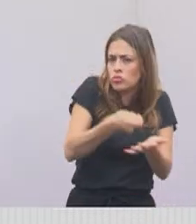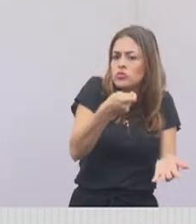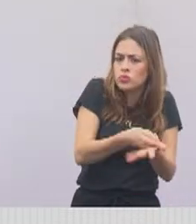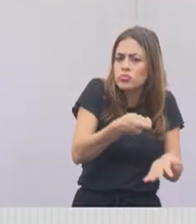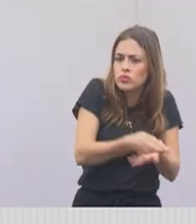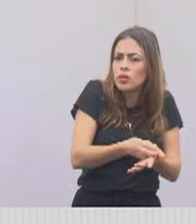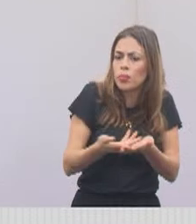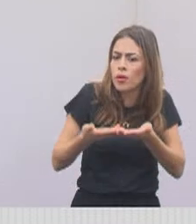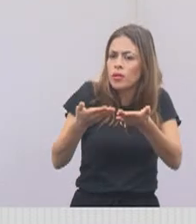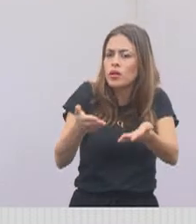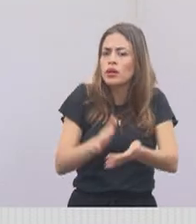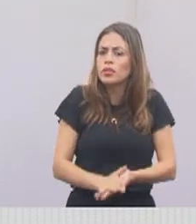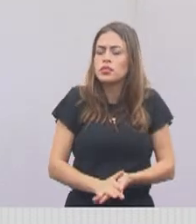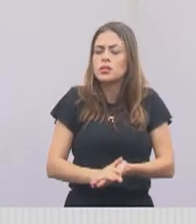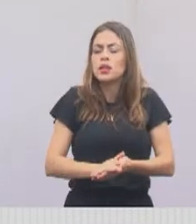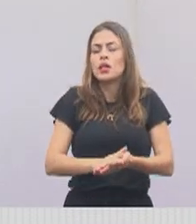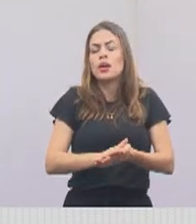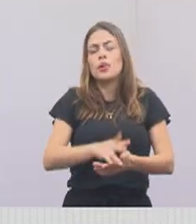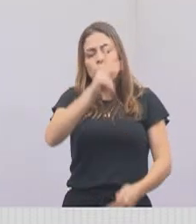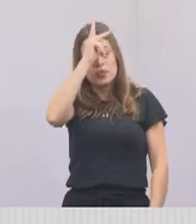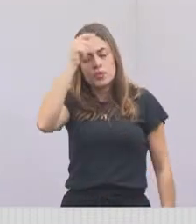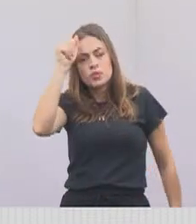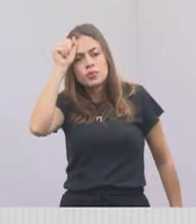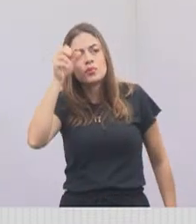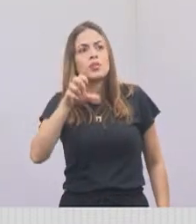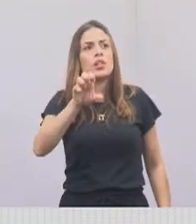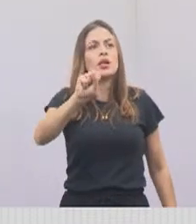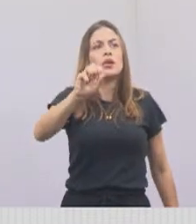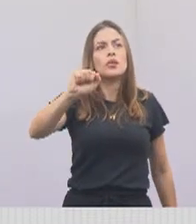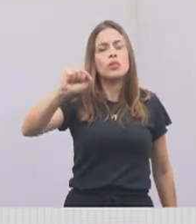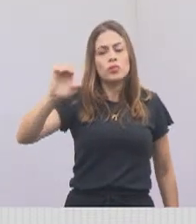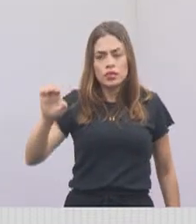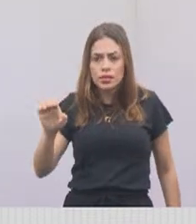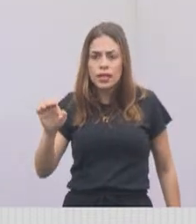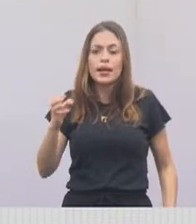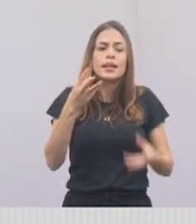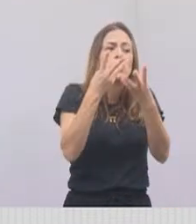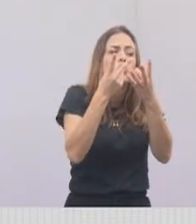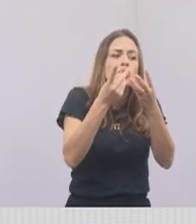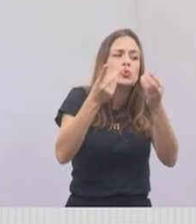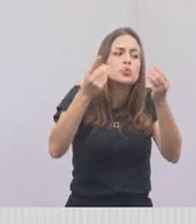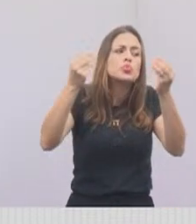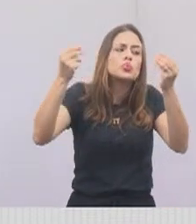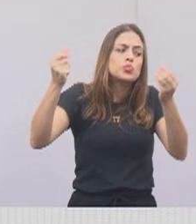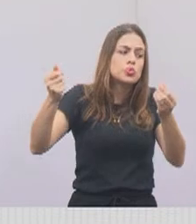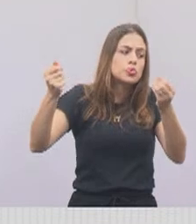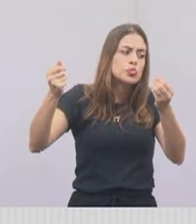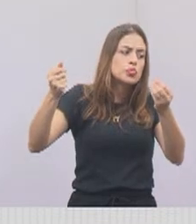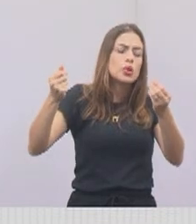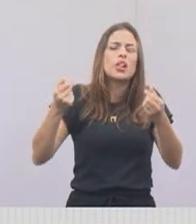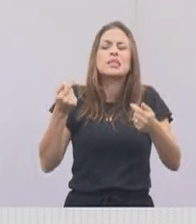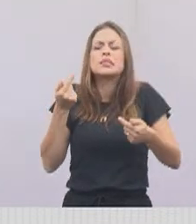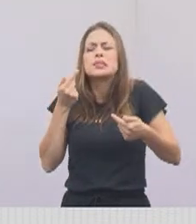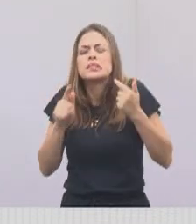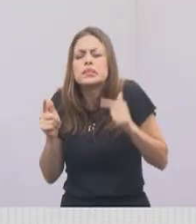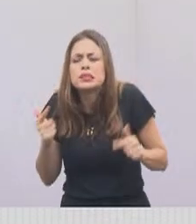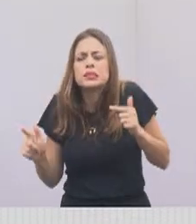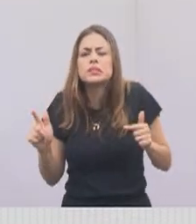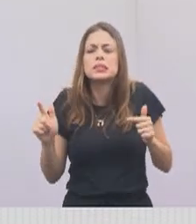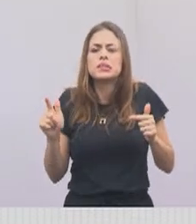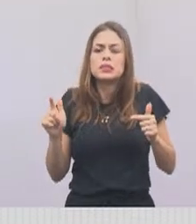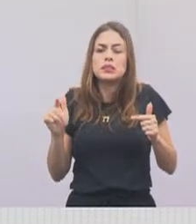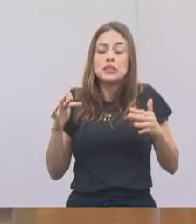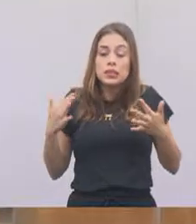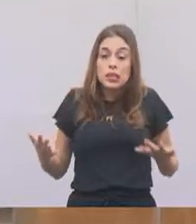como o Serviço Autônomo de Água e Esgoto se sensibilize com esse caso tão crítico. A gente há de